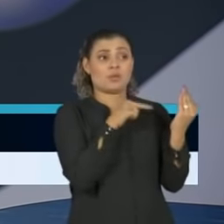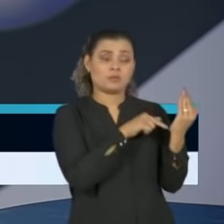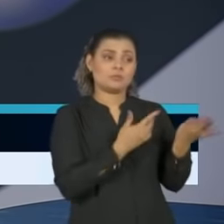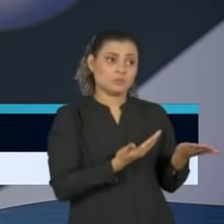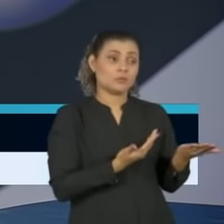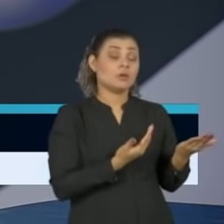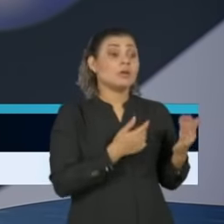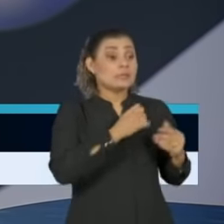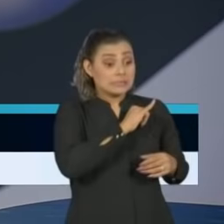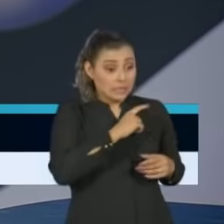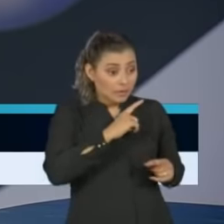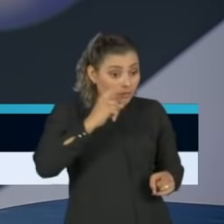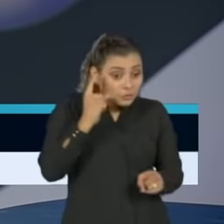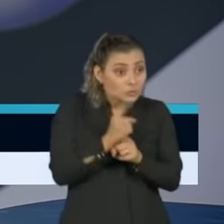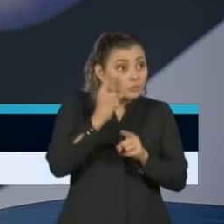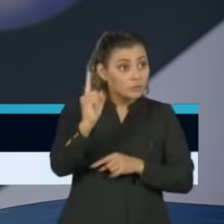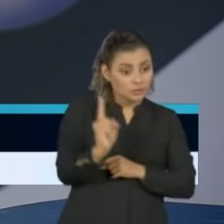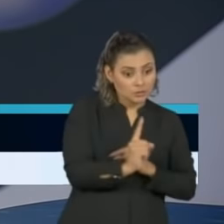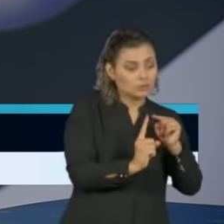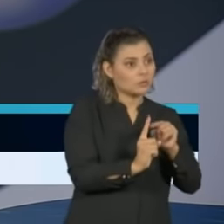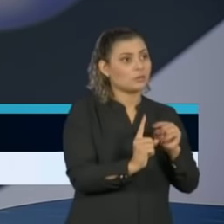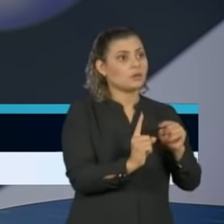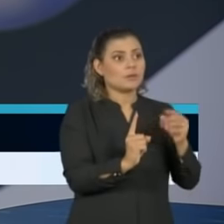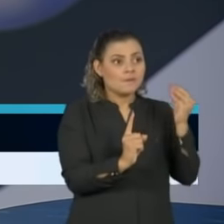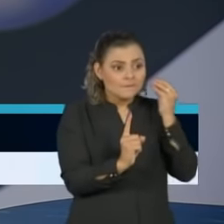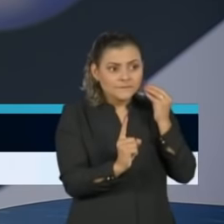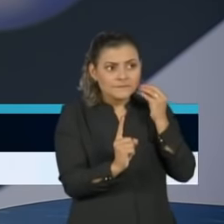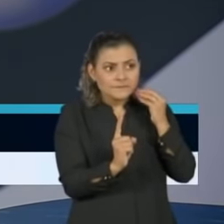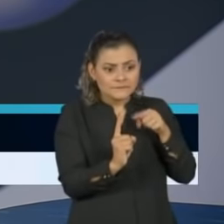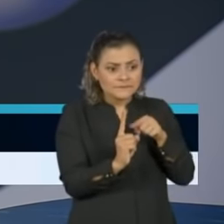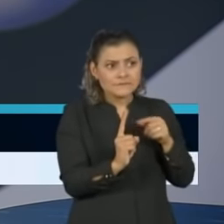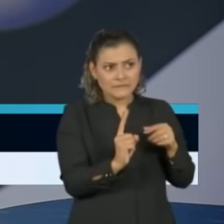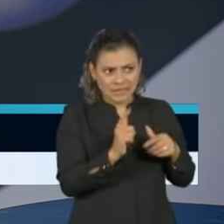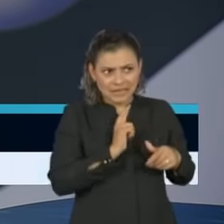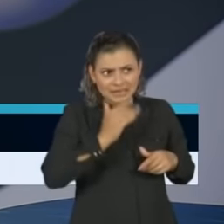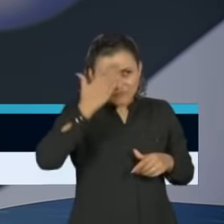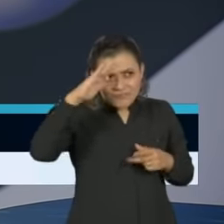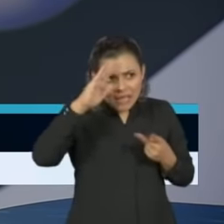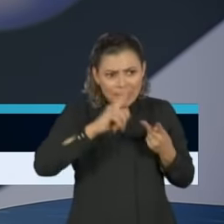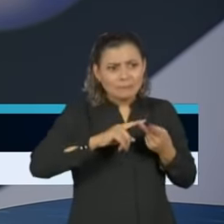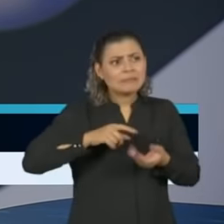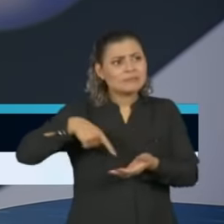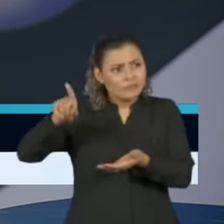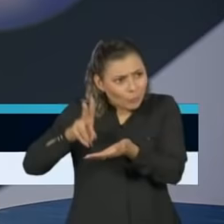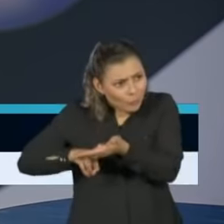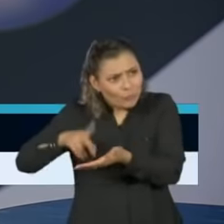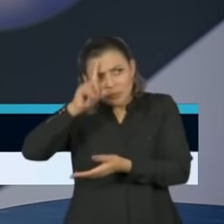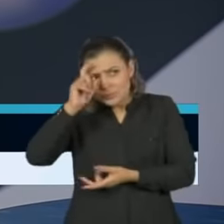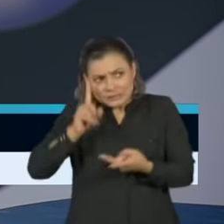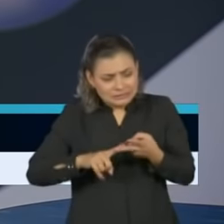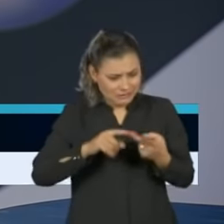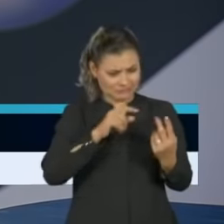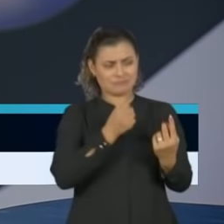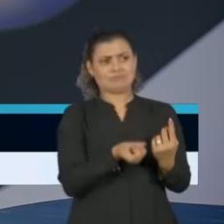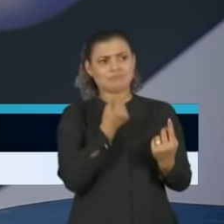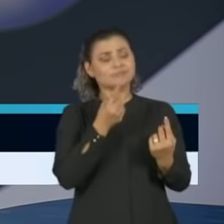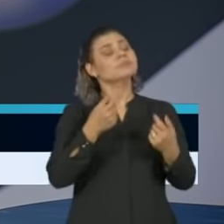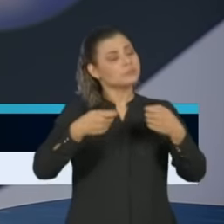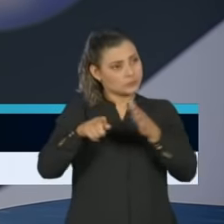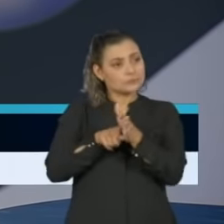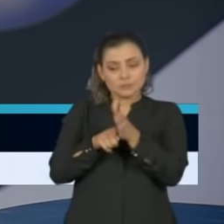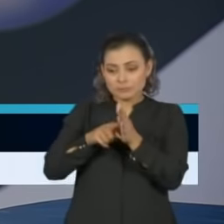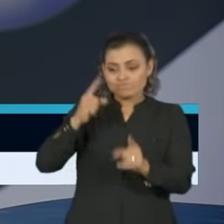Então, uma vez que eu tenho um caso que eu consiga testar, porque o cara está com sintomas, ele está hospitalizado, ele está mal. Então, esse é o teste,